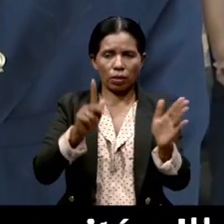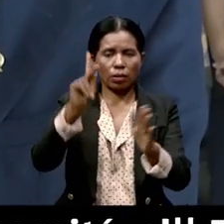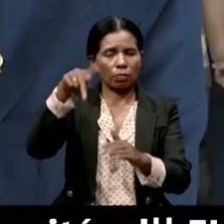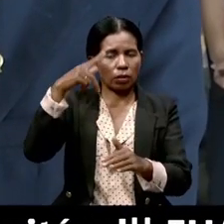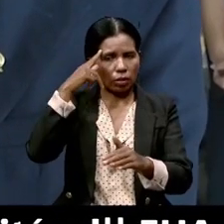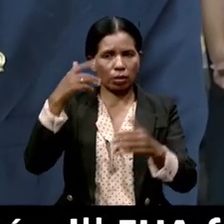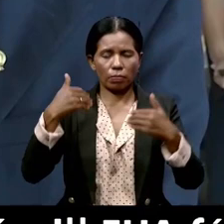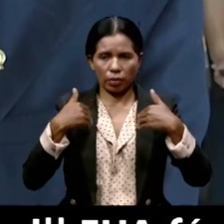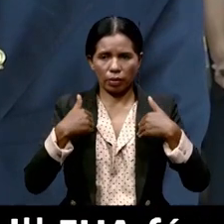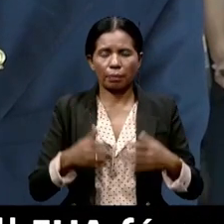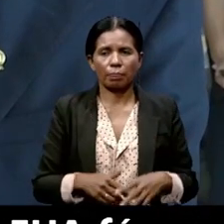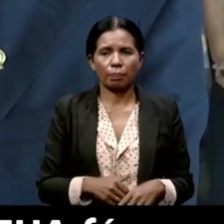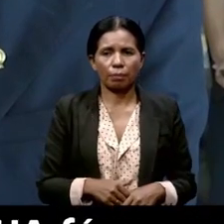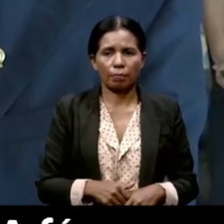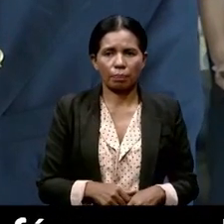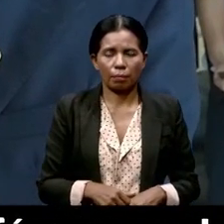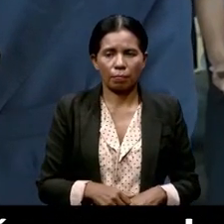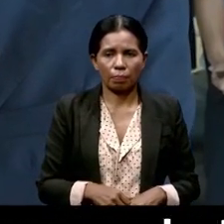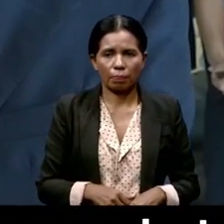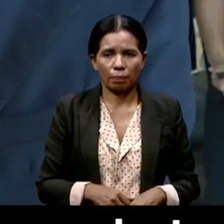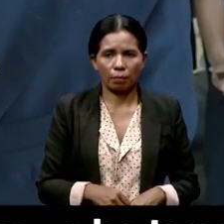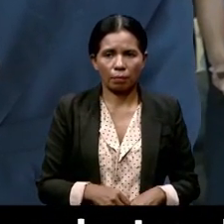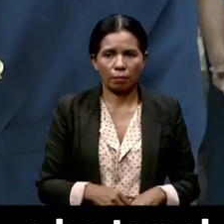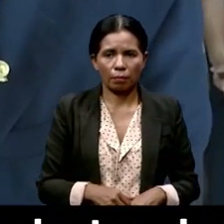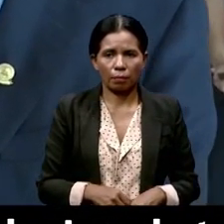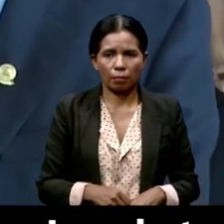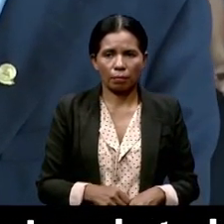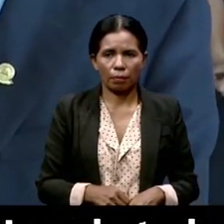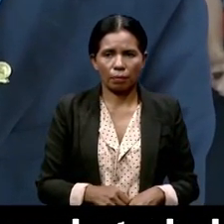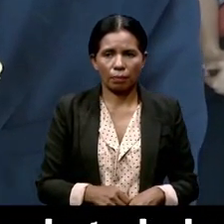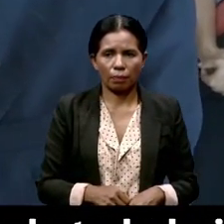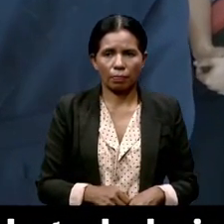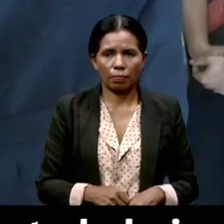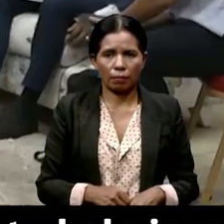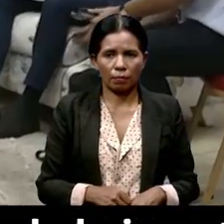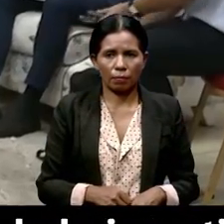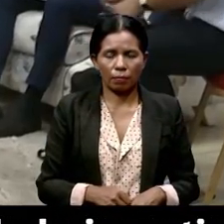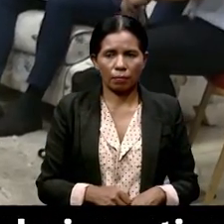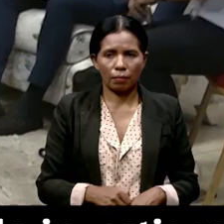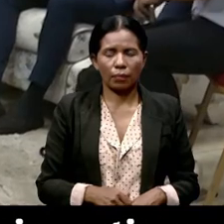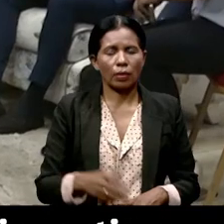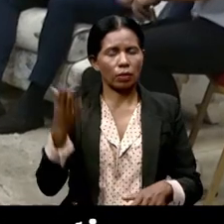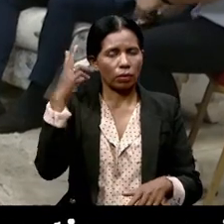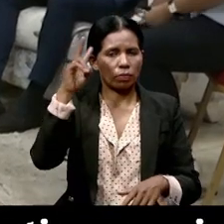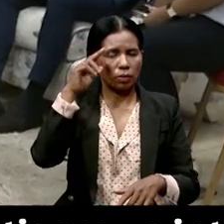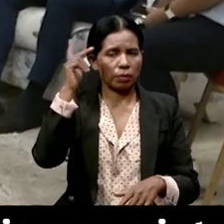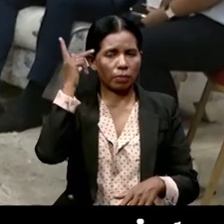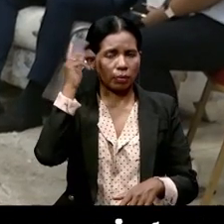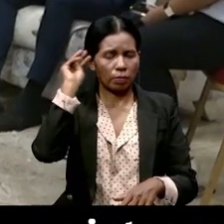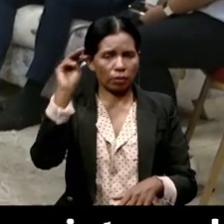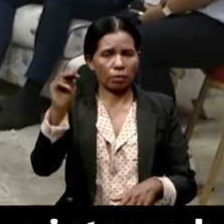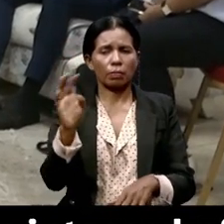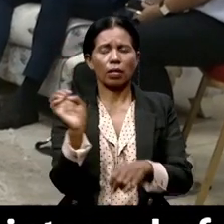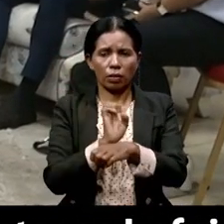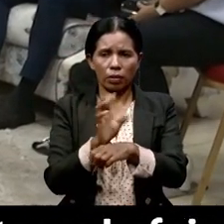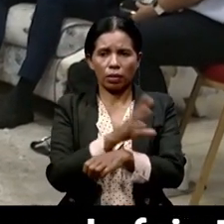mag business and economic cooperation together. Antes ne vice-primeiro-ministro, ministro-coordenador, assunto